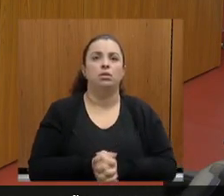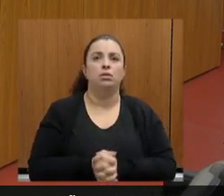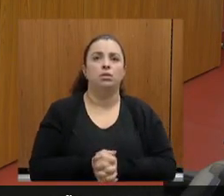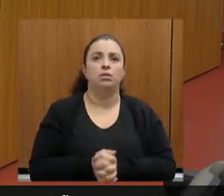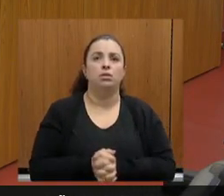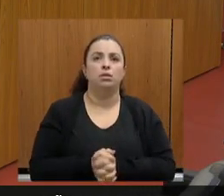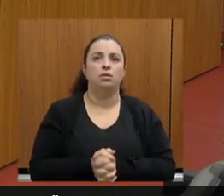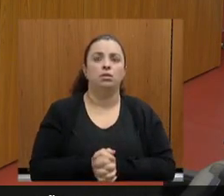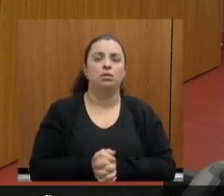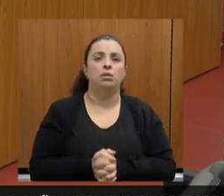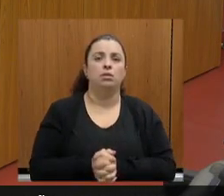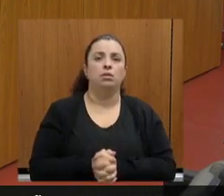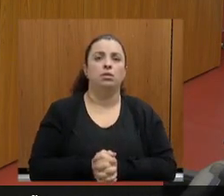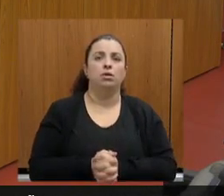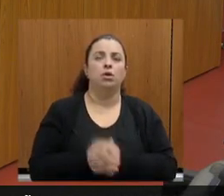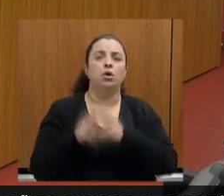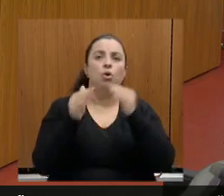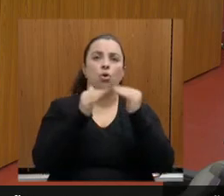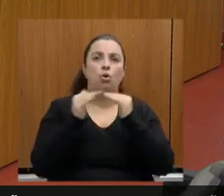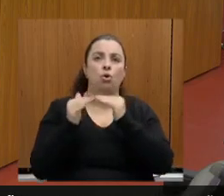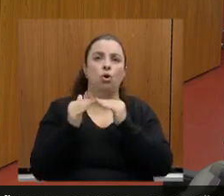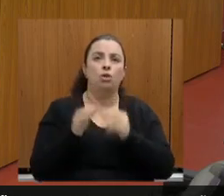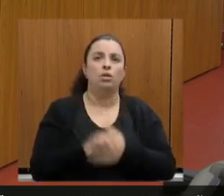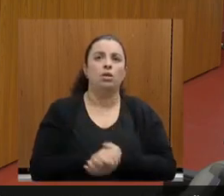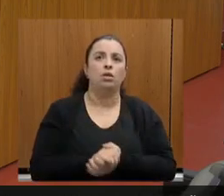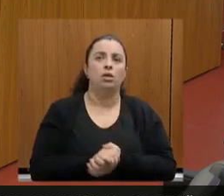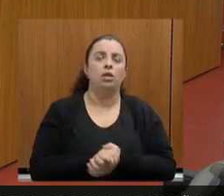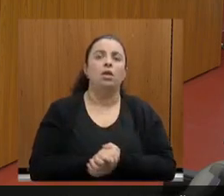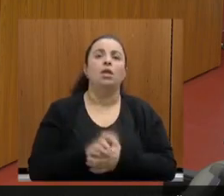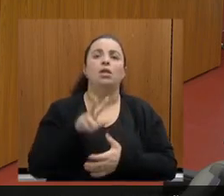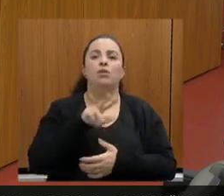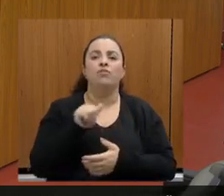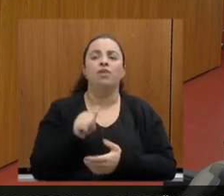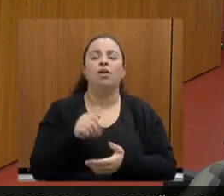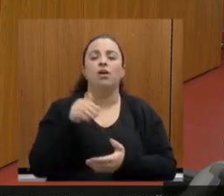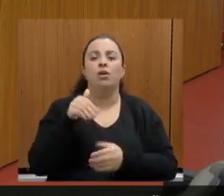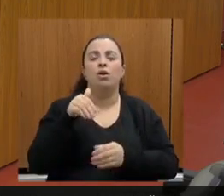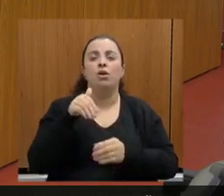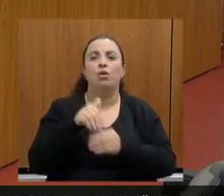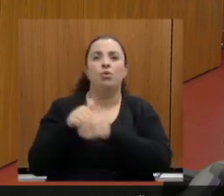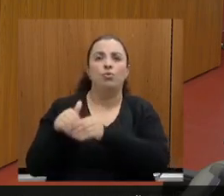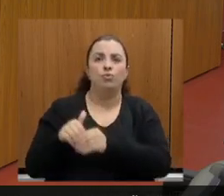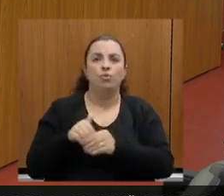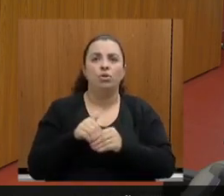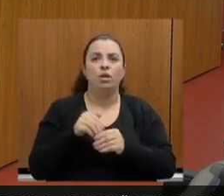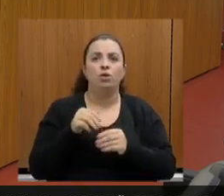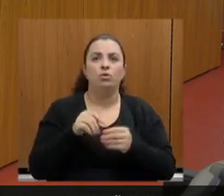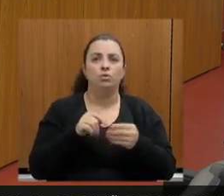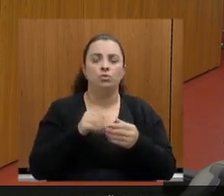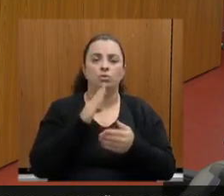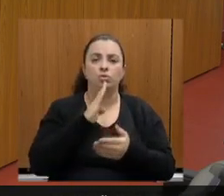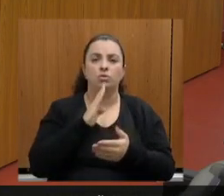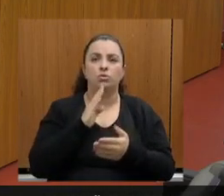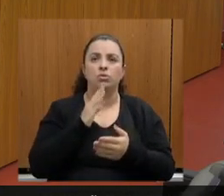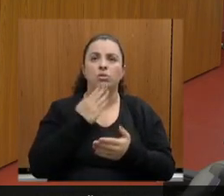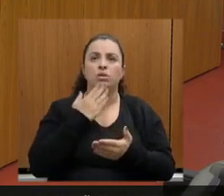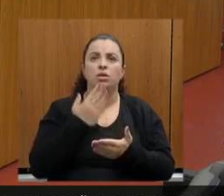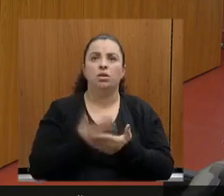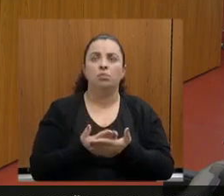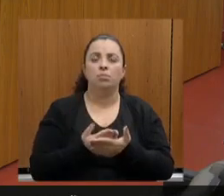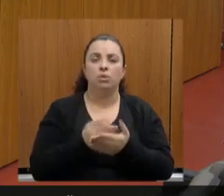concorda Deputado Então nós vamos votar os três requerimento o deputado Beatriz para encaminhar-se